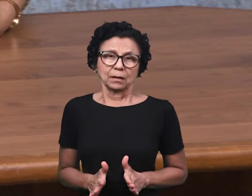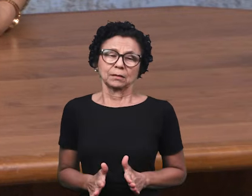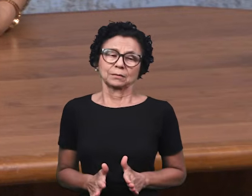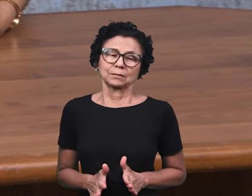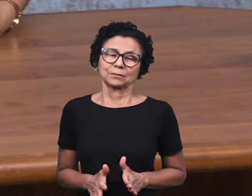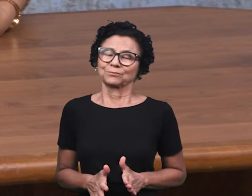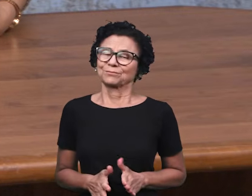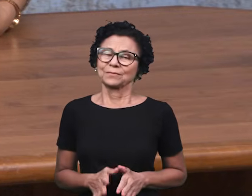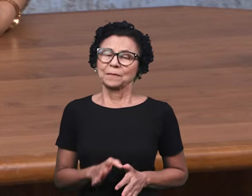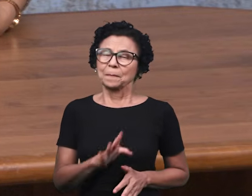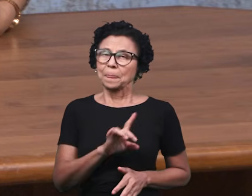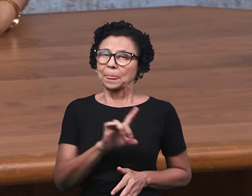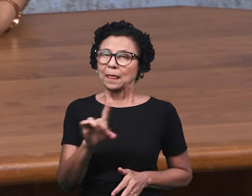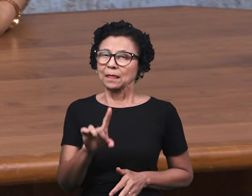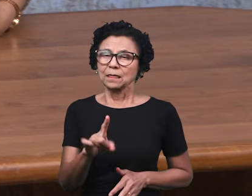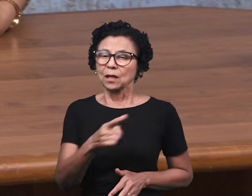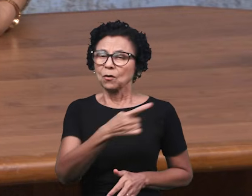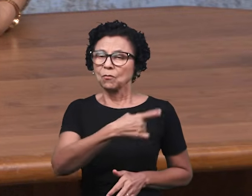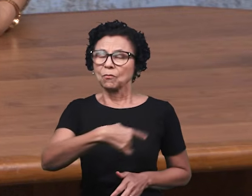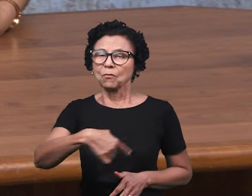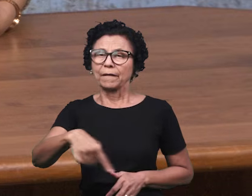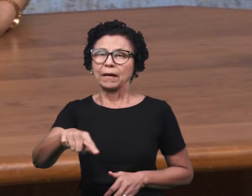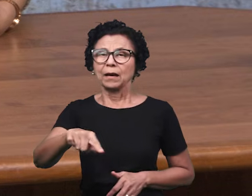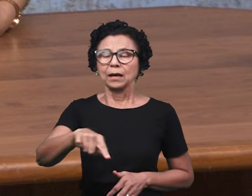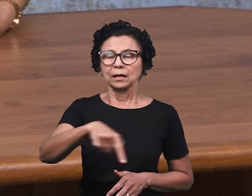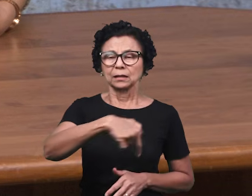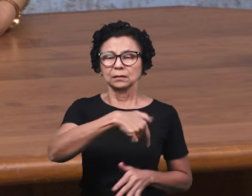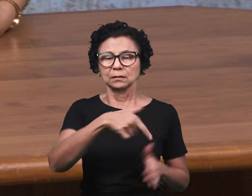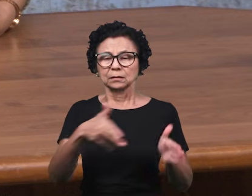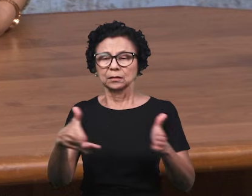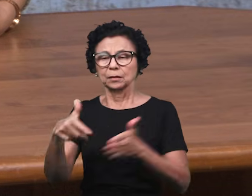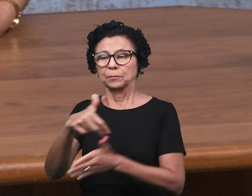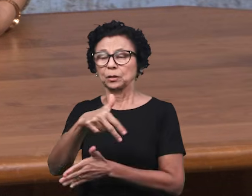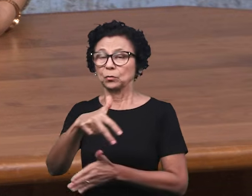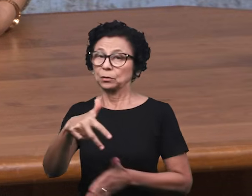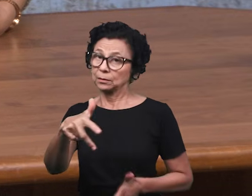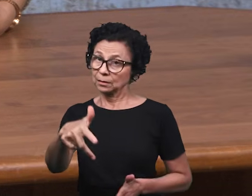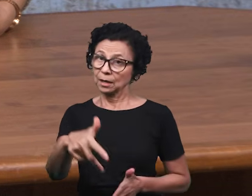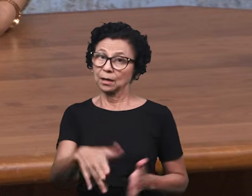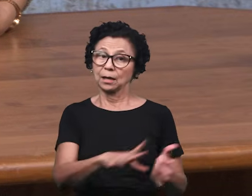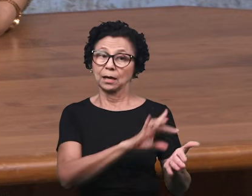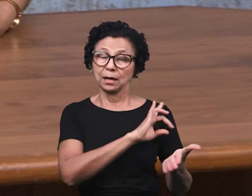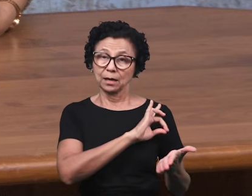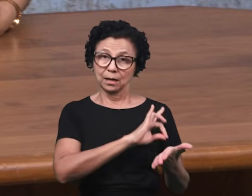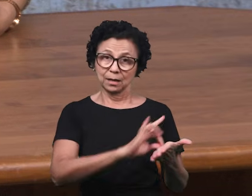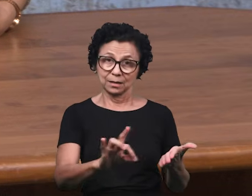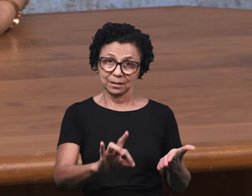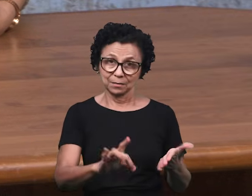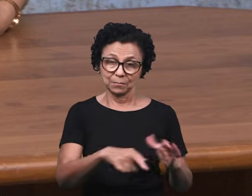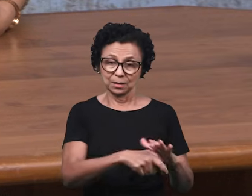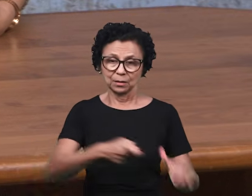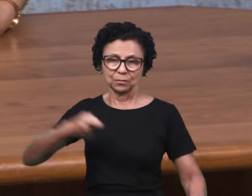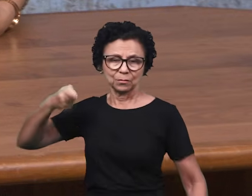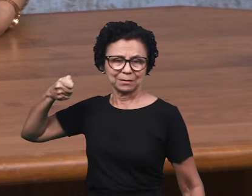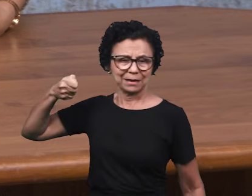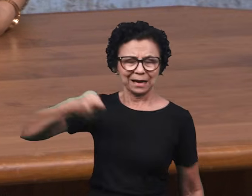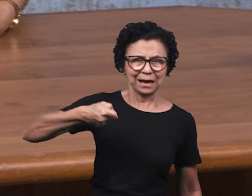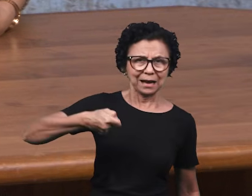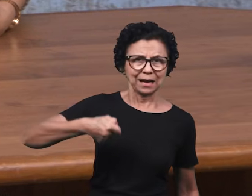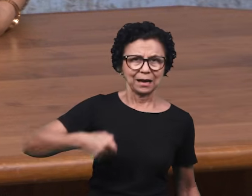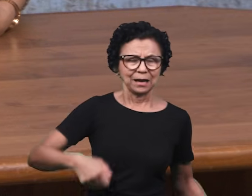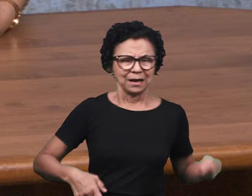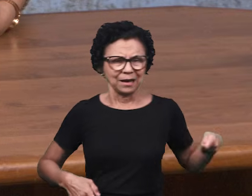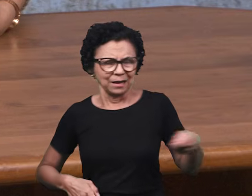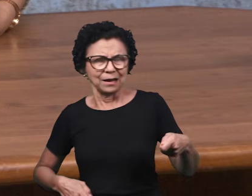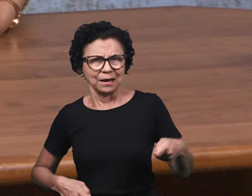campo, nem andeis pelo caminho, porque espada do inimigo e espanto há em redor.